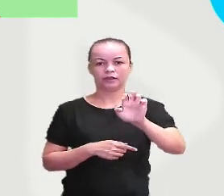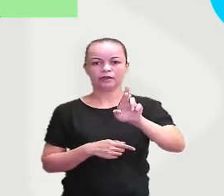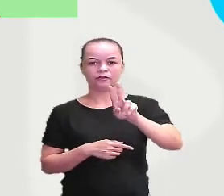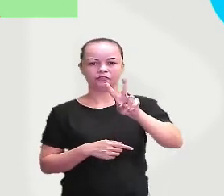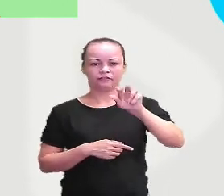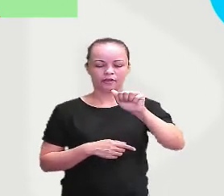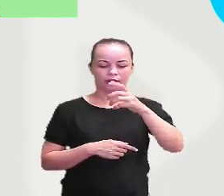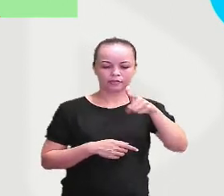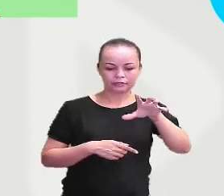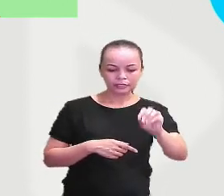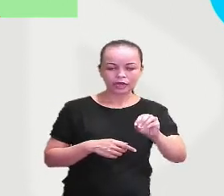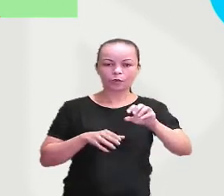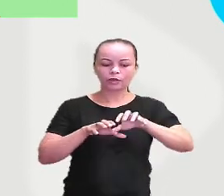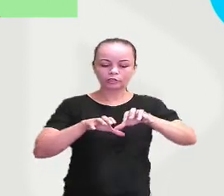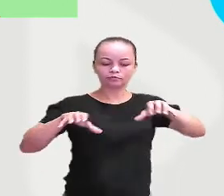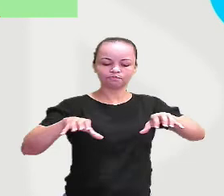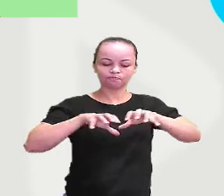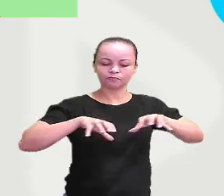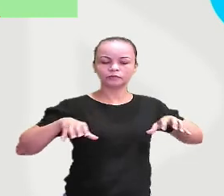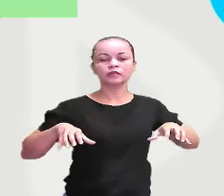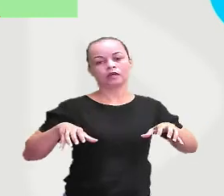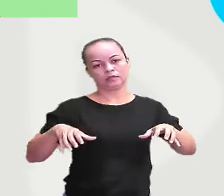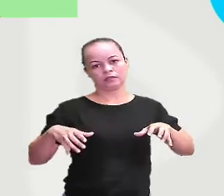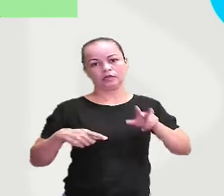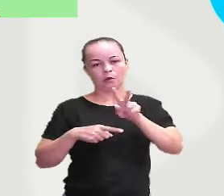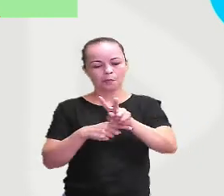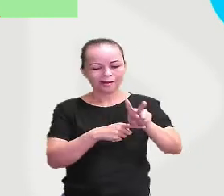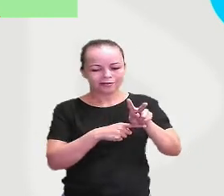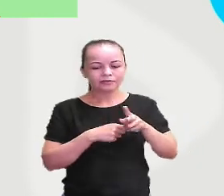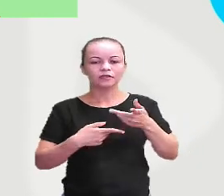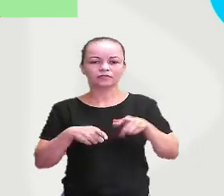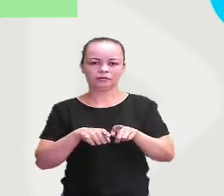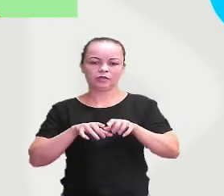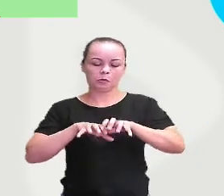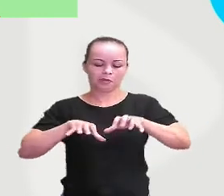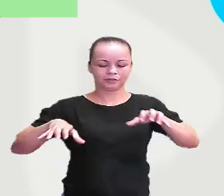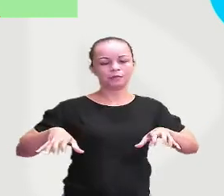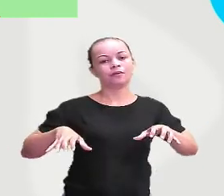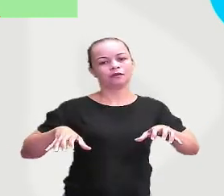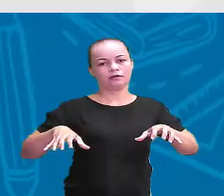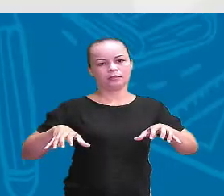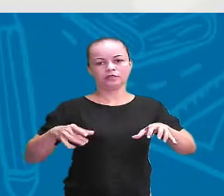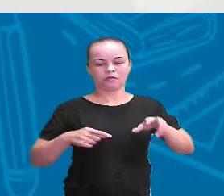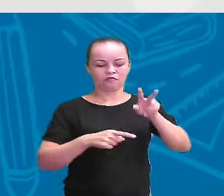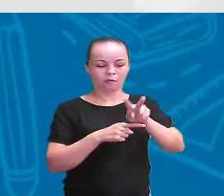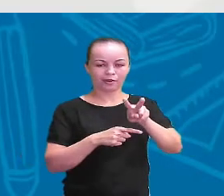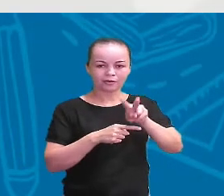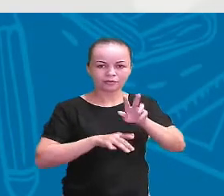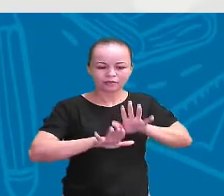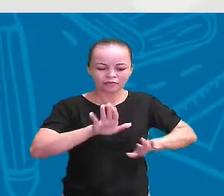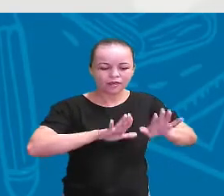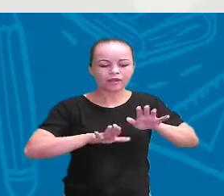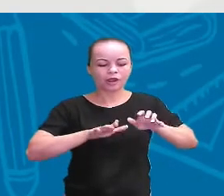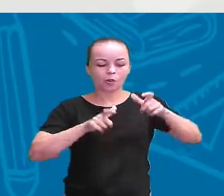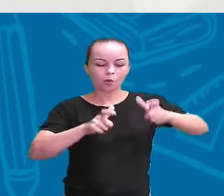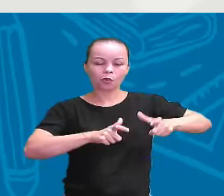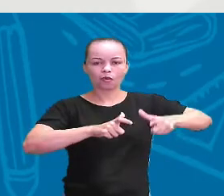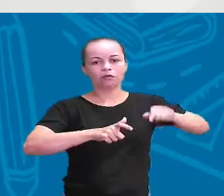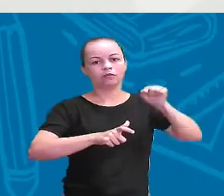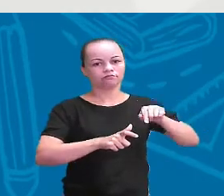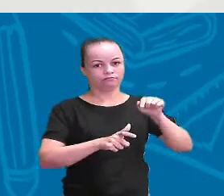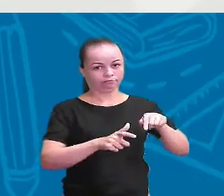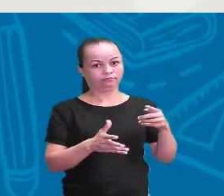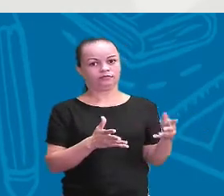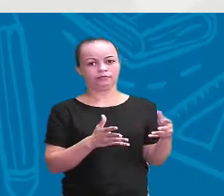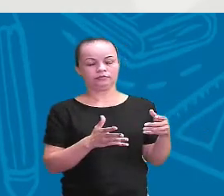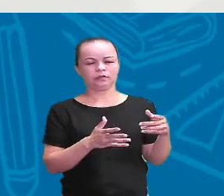natureza e o preserva. Tá certo? Ou seja, é aquela separação, eu vou preservar aquele ambiente ali, certo? Eu vou